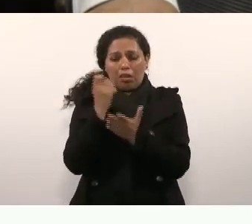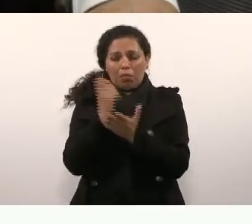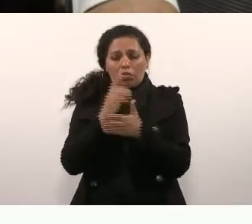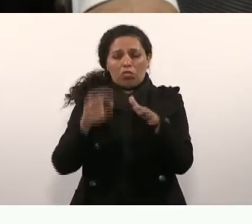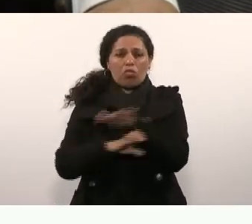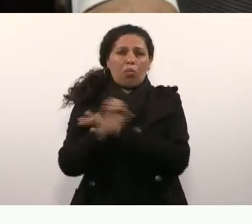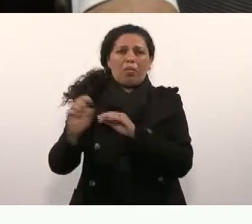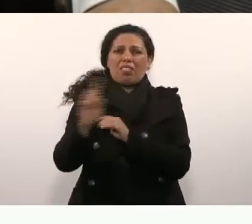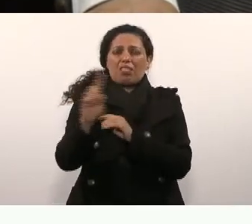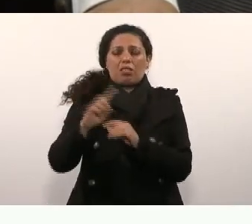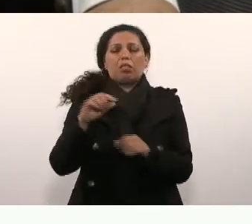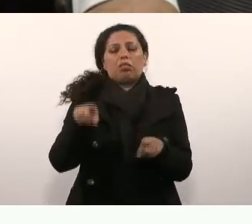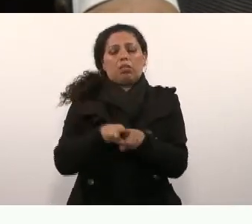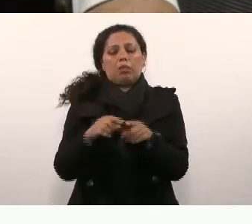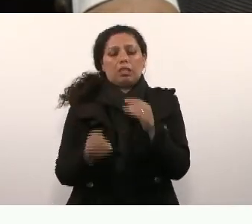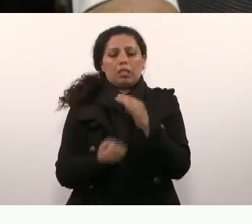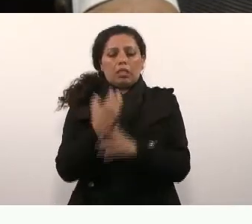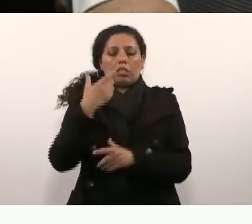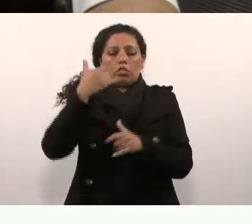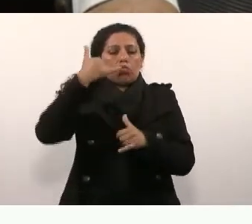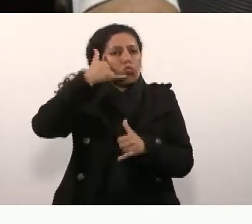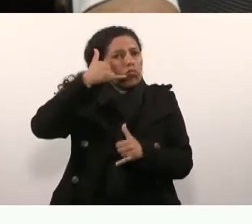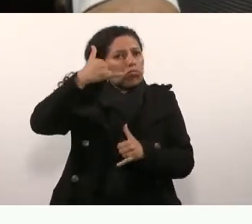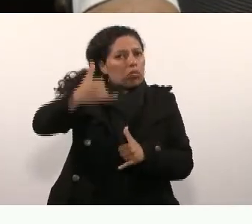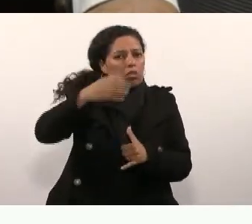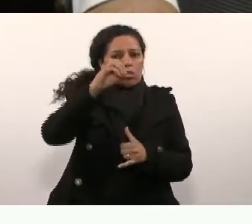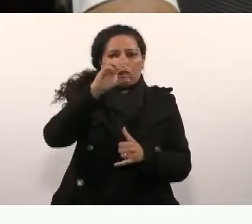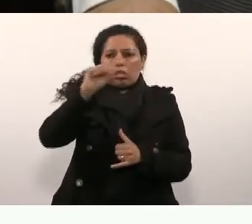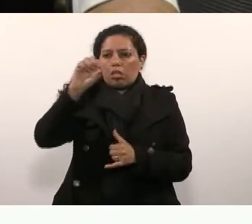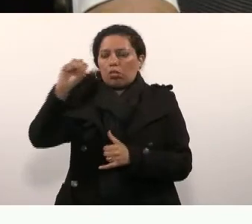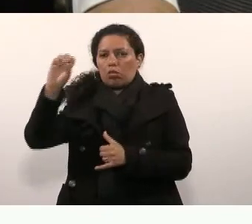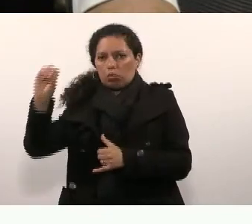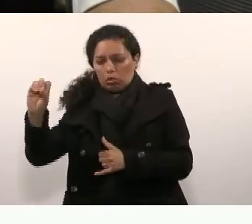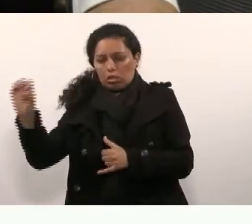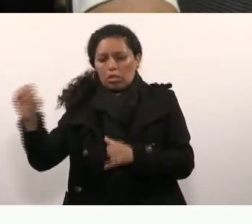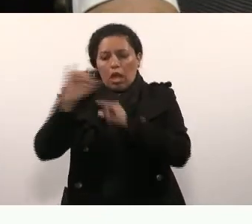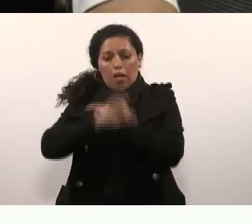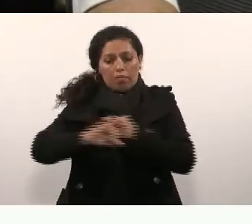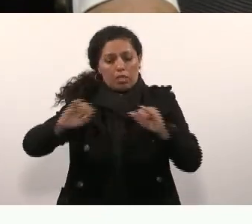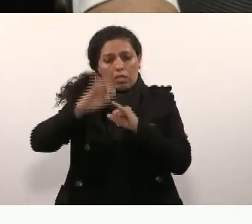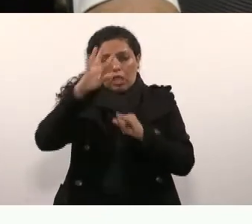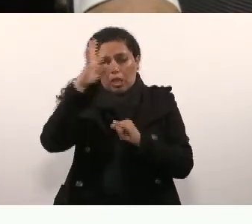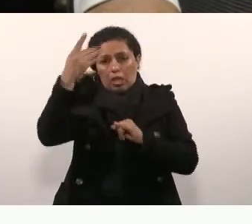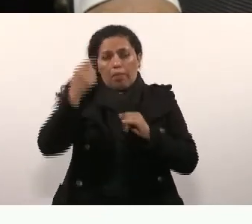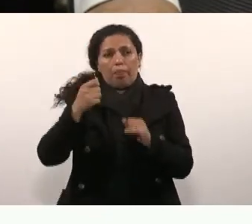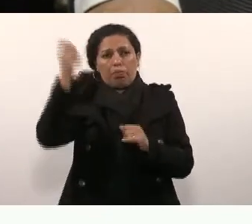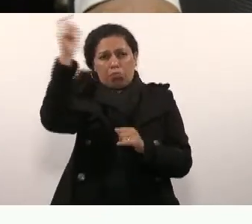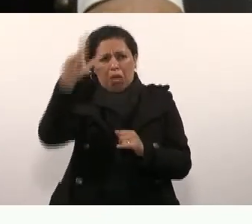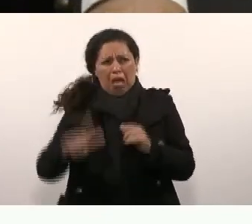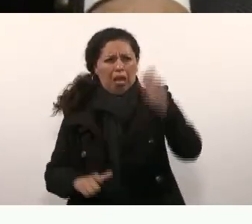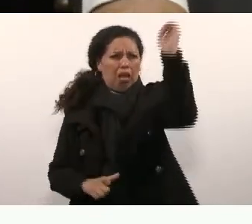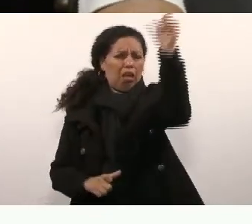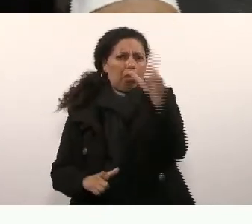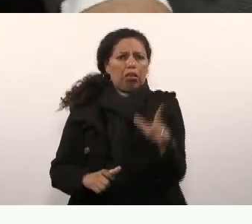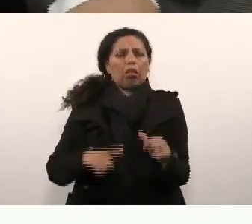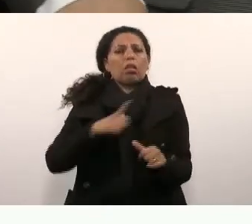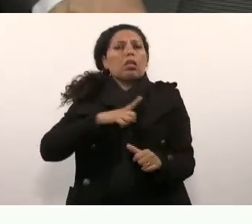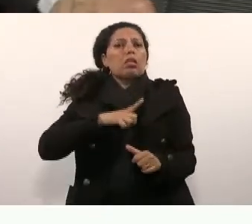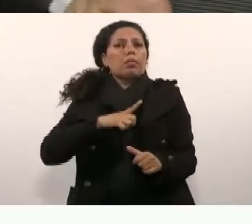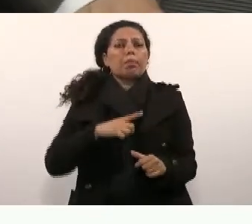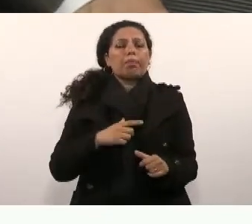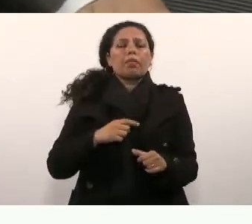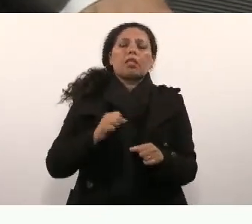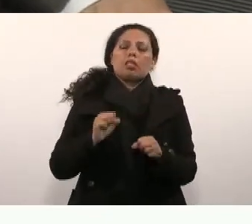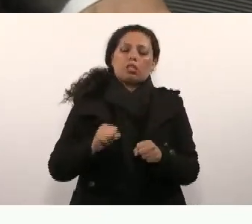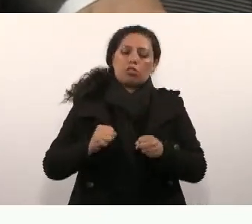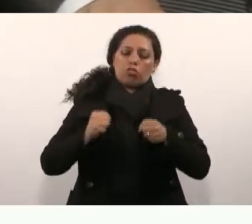de um número de contato 0800 para a denúncia e comunicação de casos de rompimento de cabos elétricos e descargas elétricas. Esta